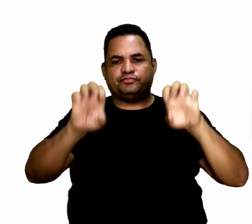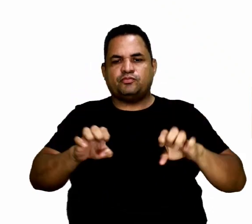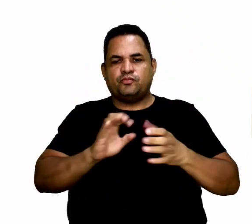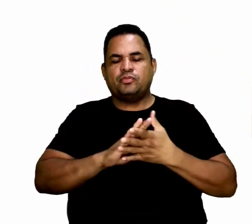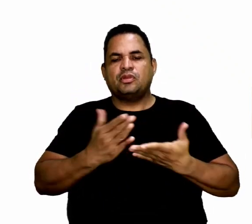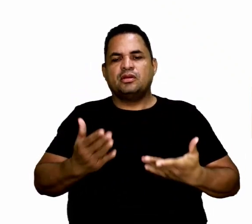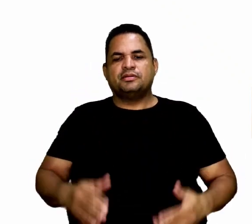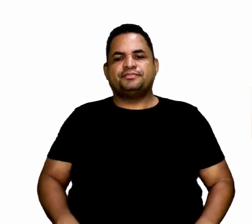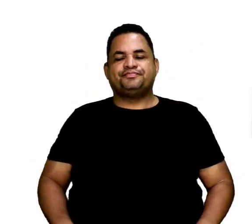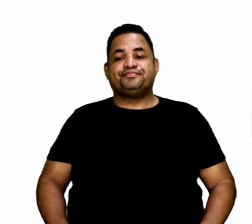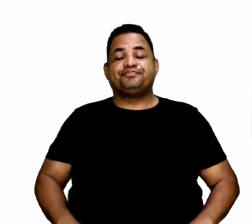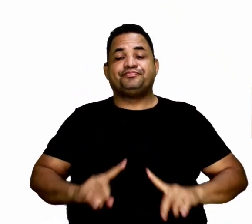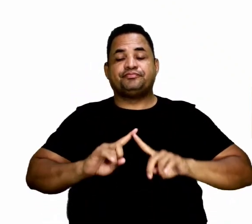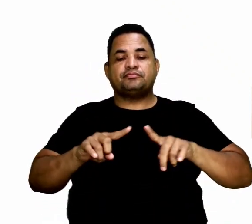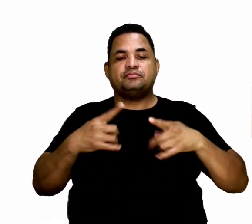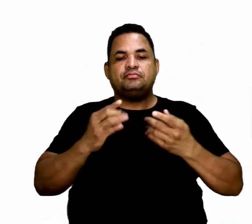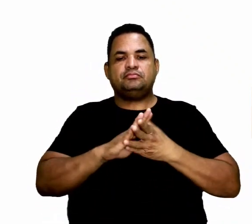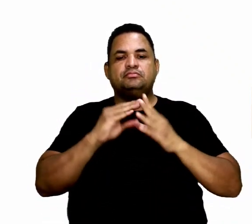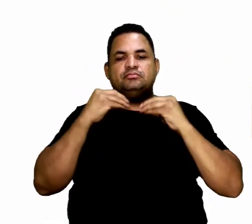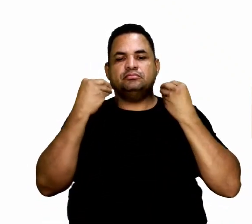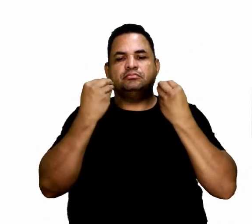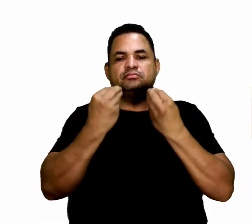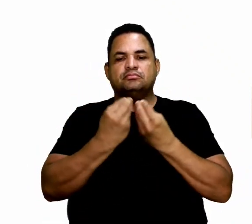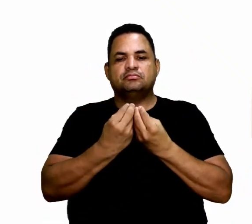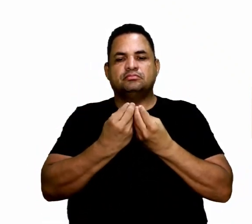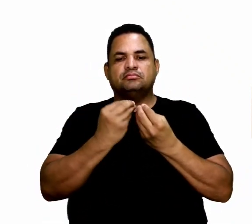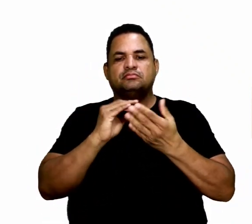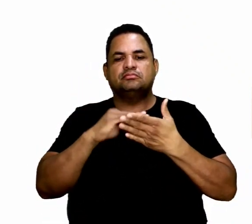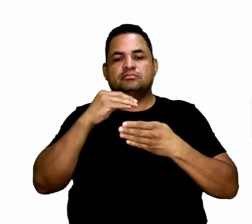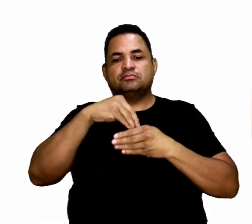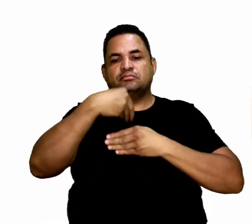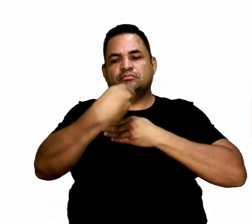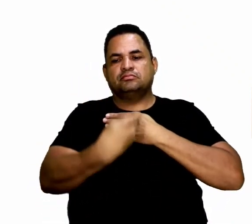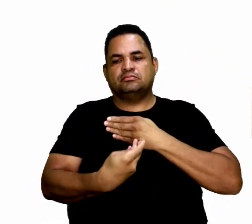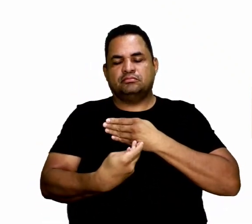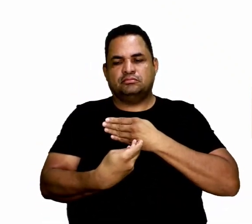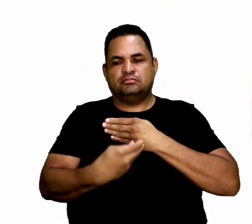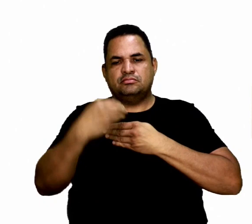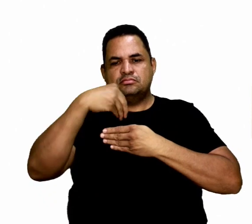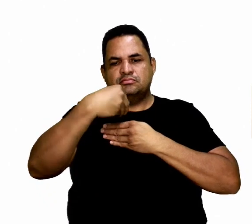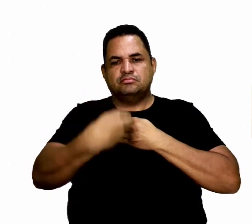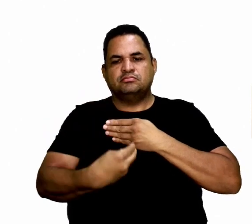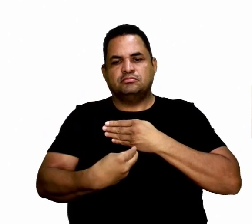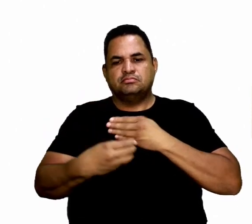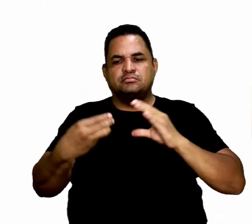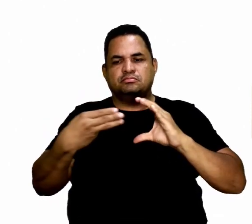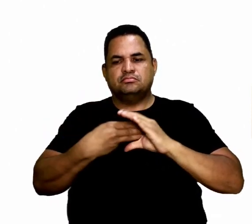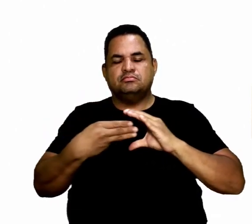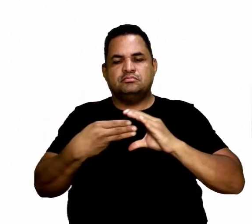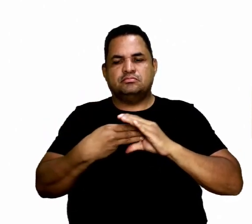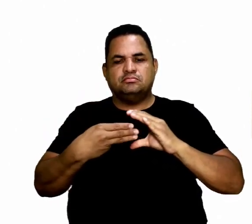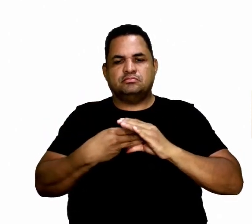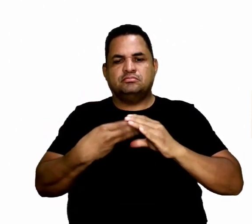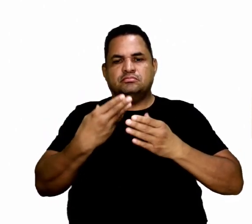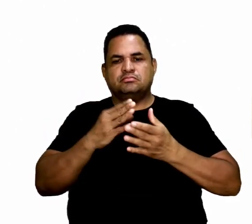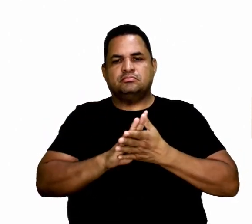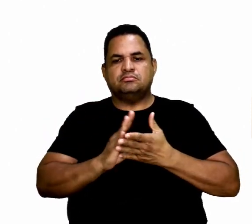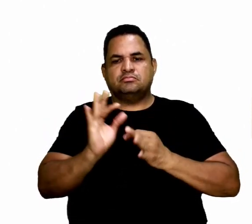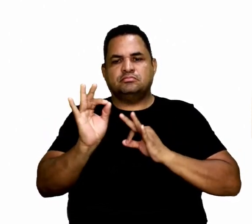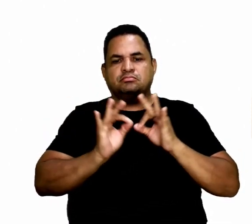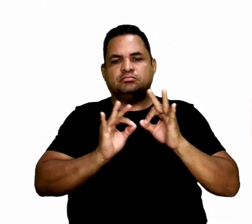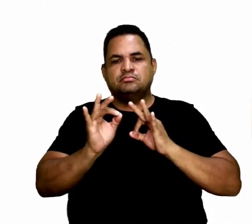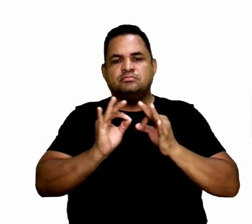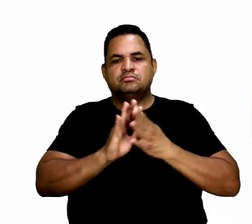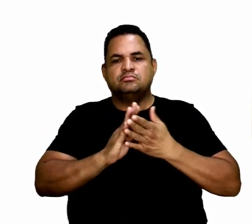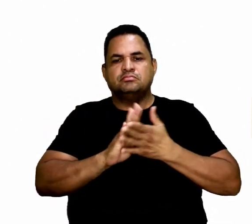tecido. Só que as substâncias que extravasam para fora da célula é justamente o que vai compor e